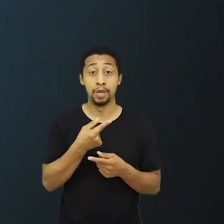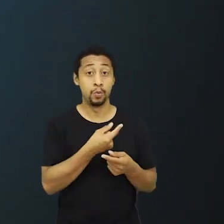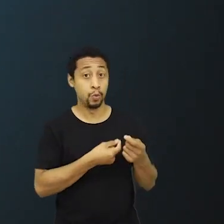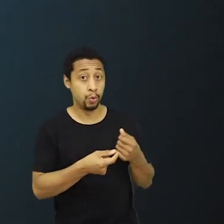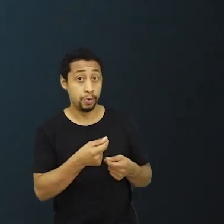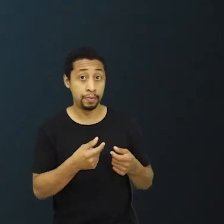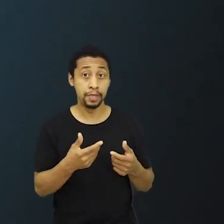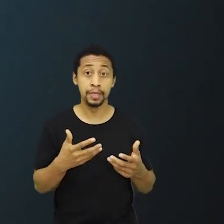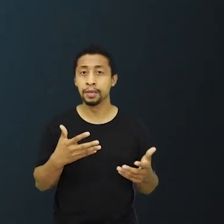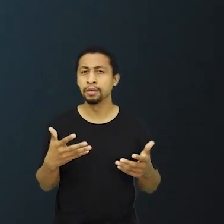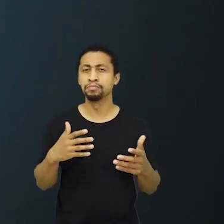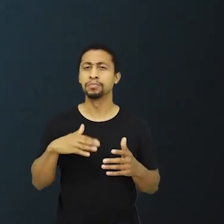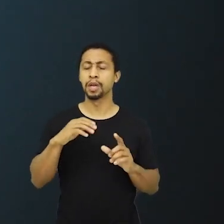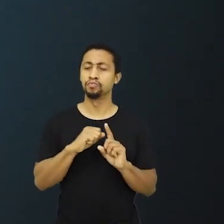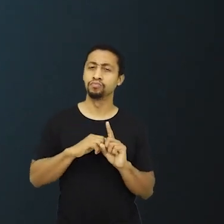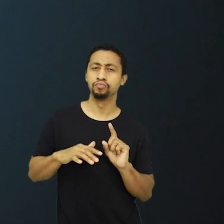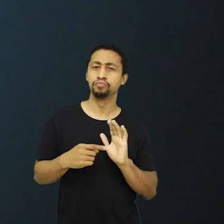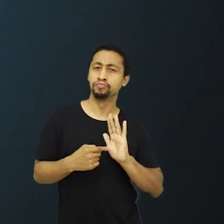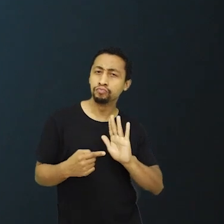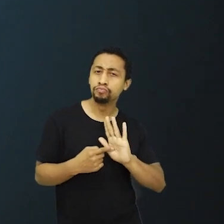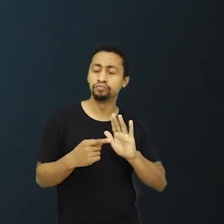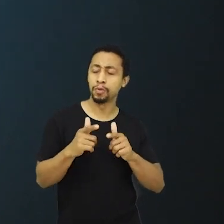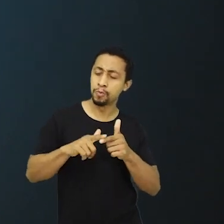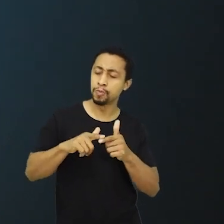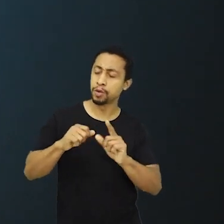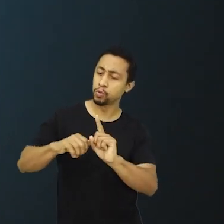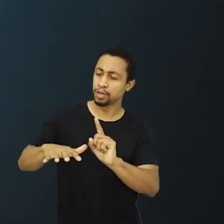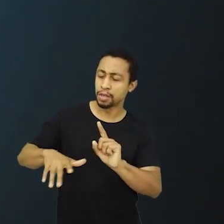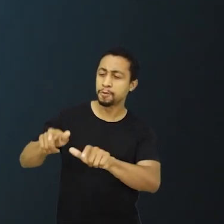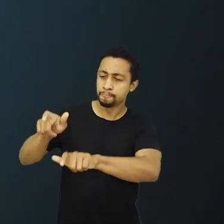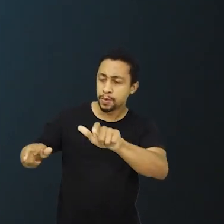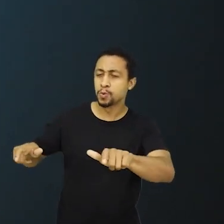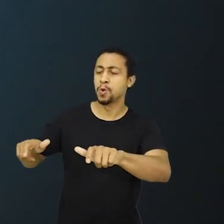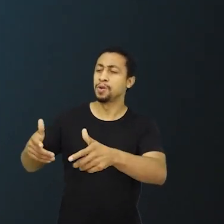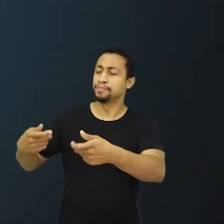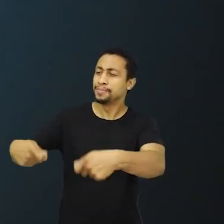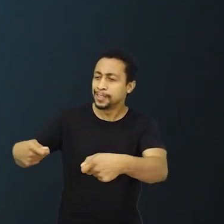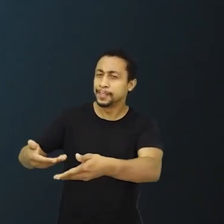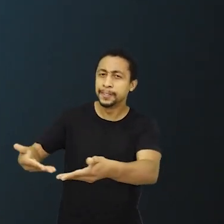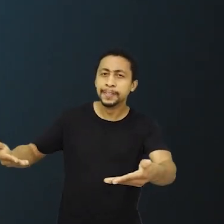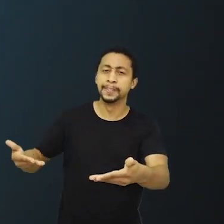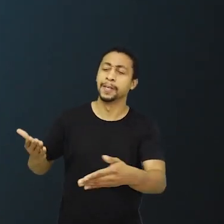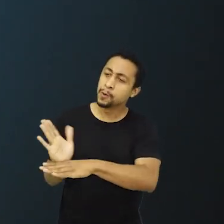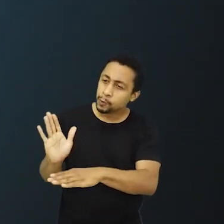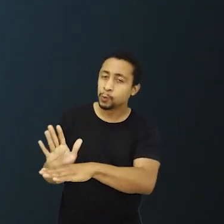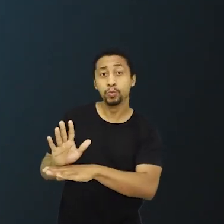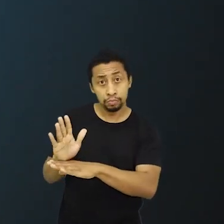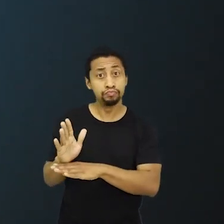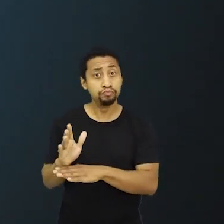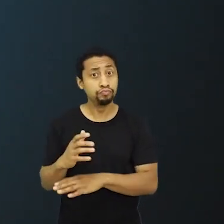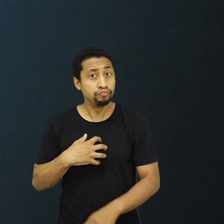pegada mais de cunho social, os problemas de quem passa necessidades, né? Como jornalista, o Vladimir Herzog, ele